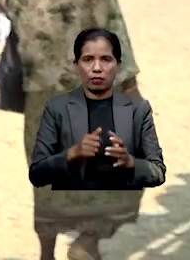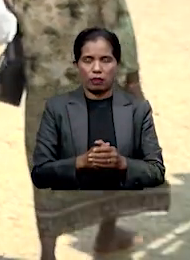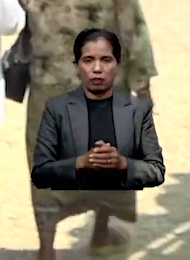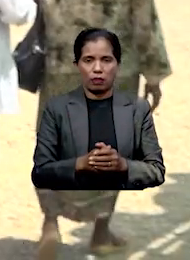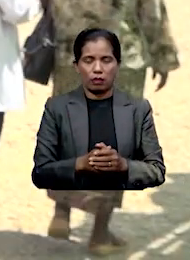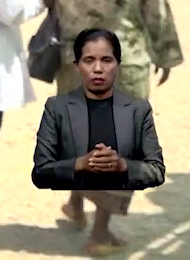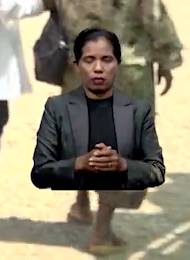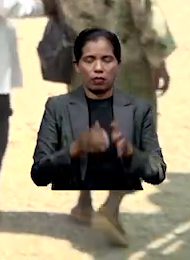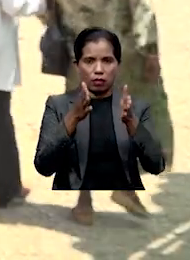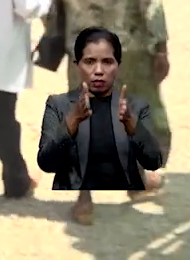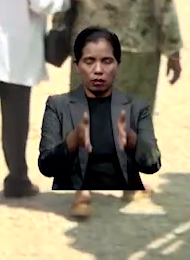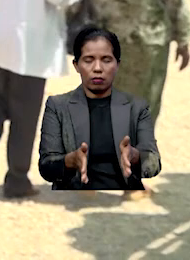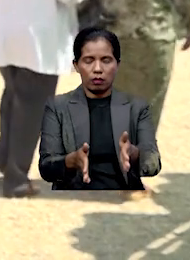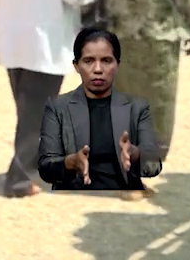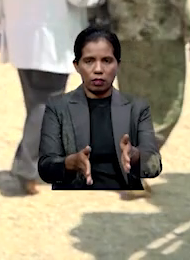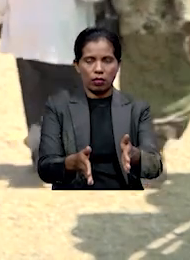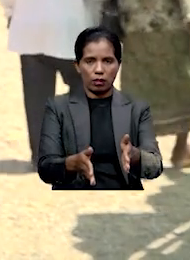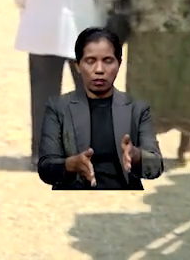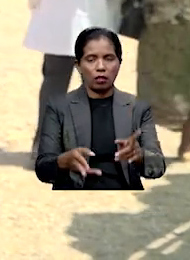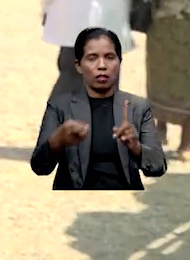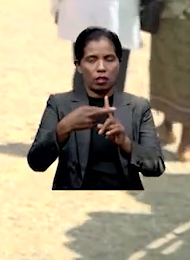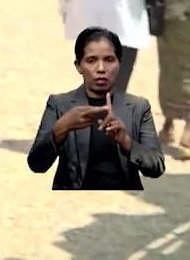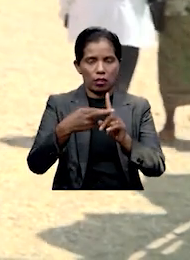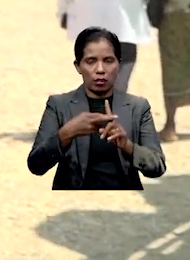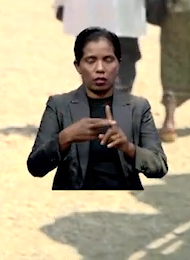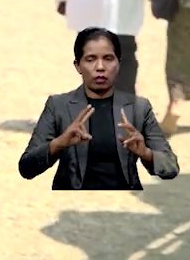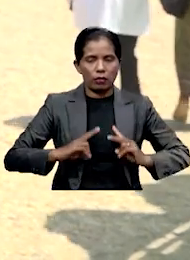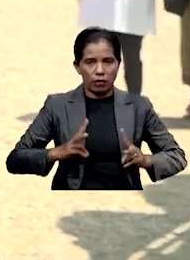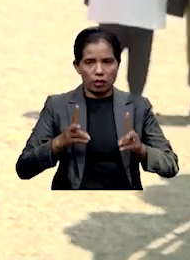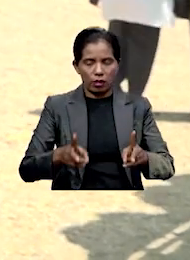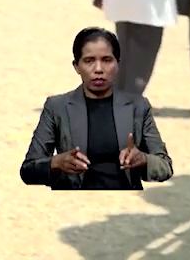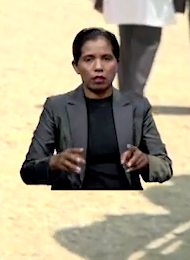haloti ha jardim heróis. Ya